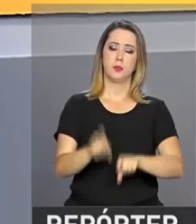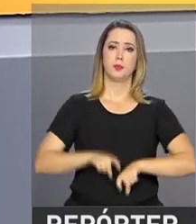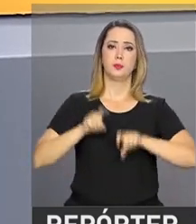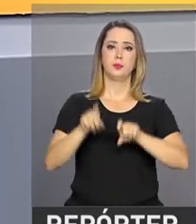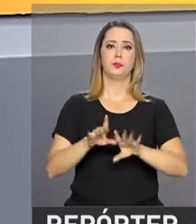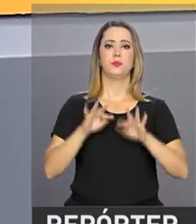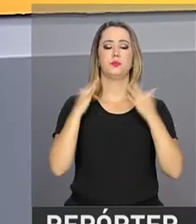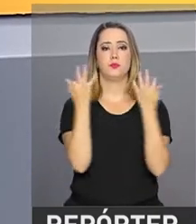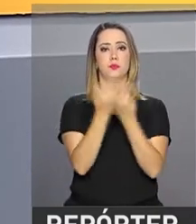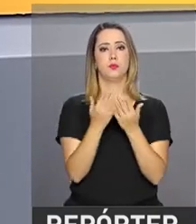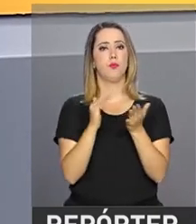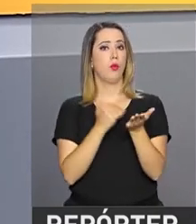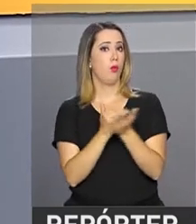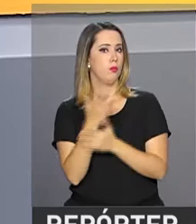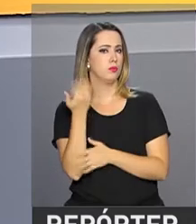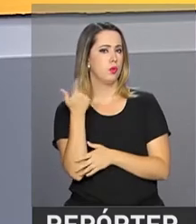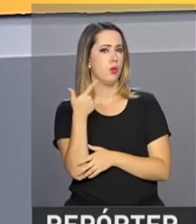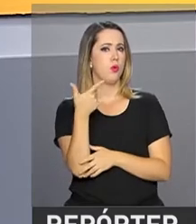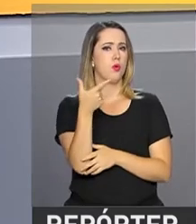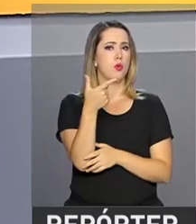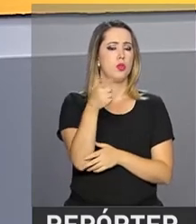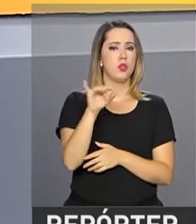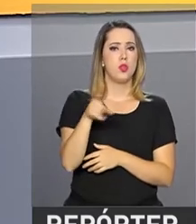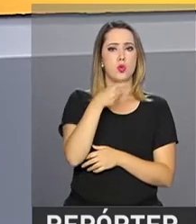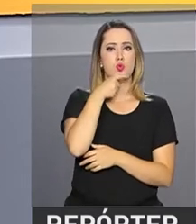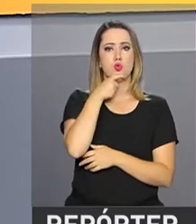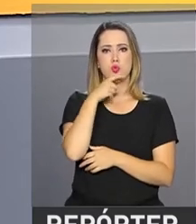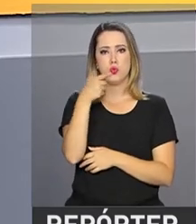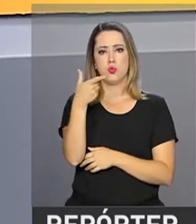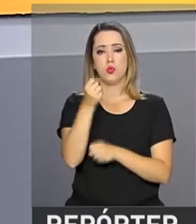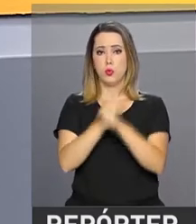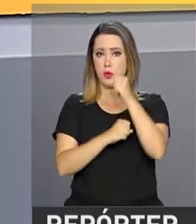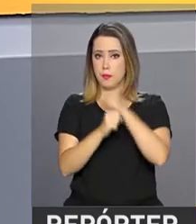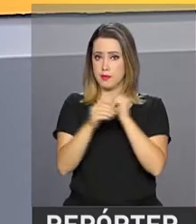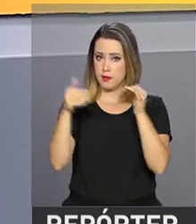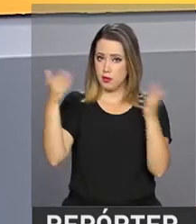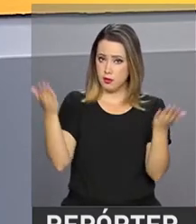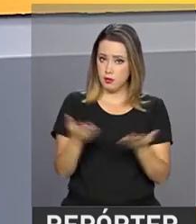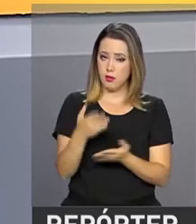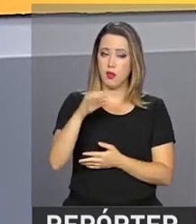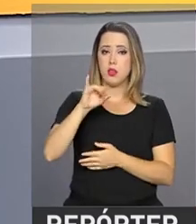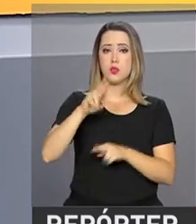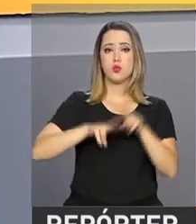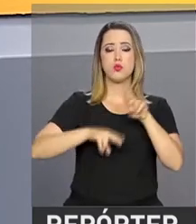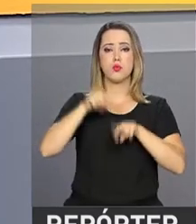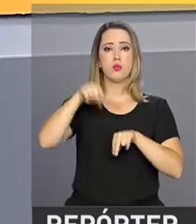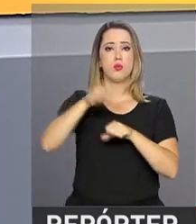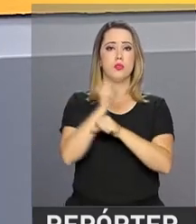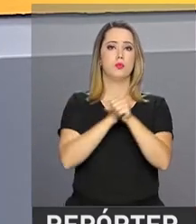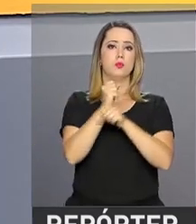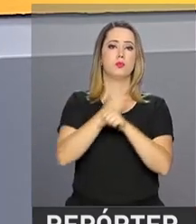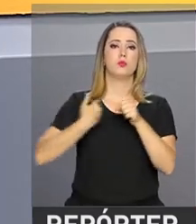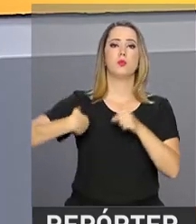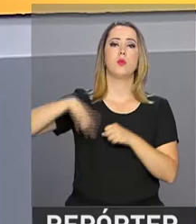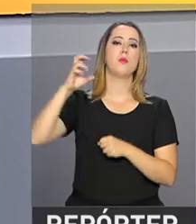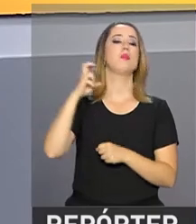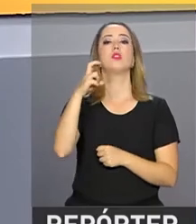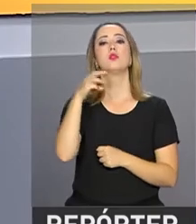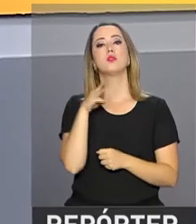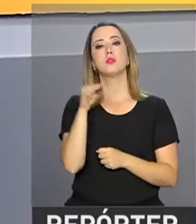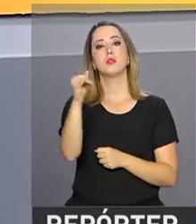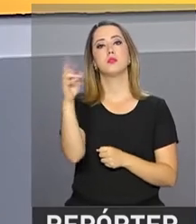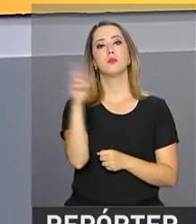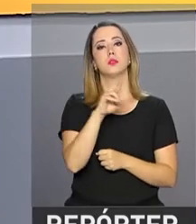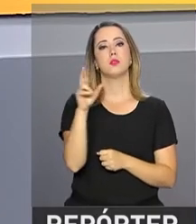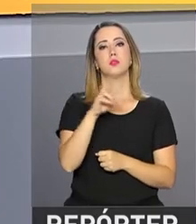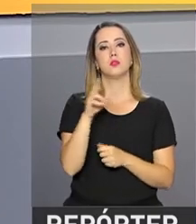familiar. Entre julho de 2016 e junho de 2017, o PROGER realizou quase